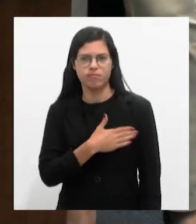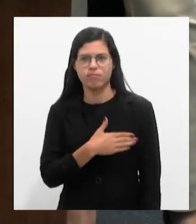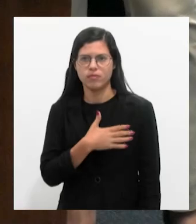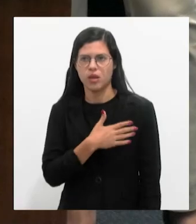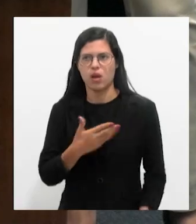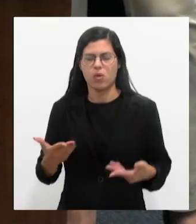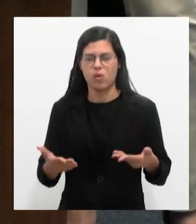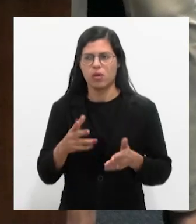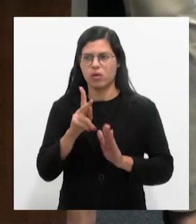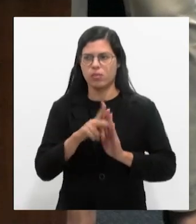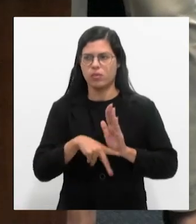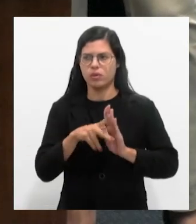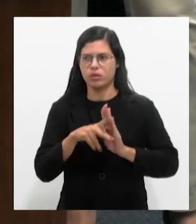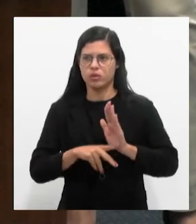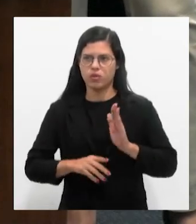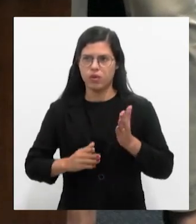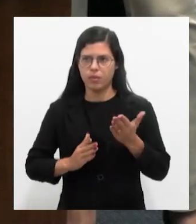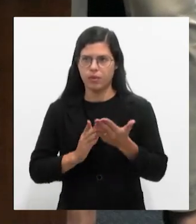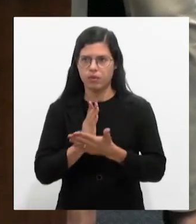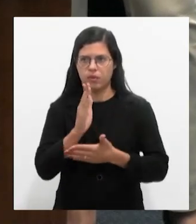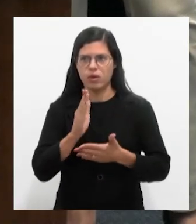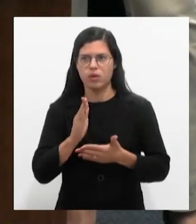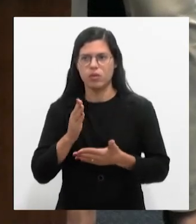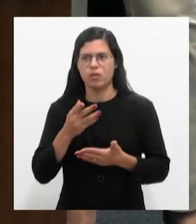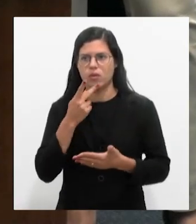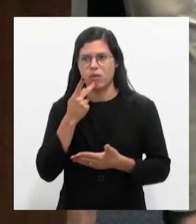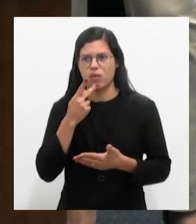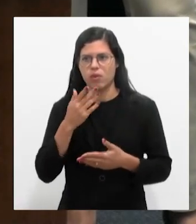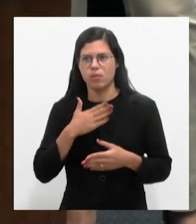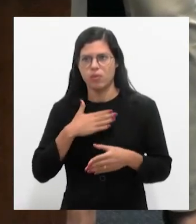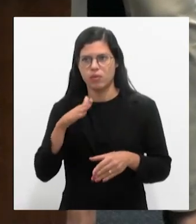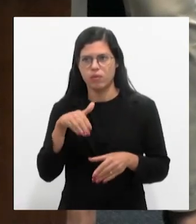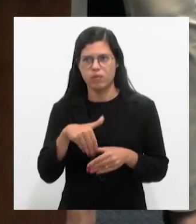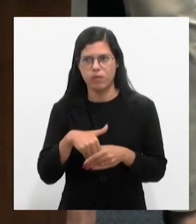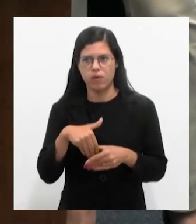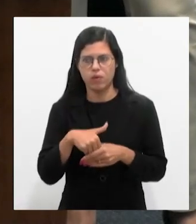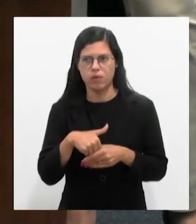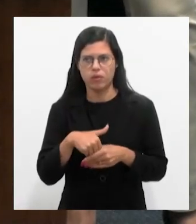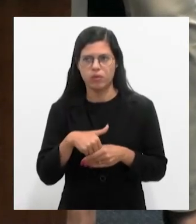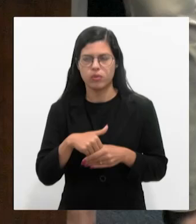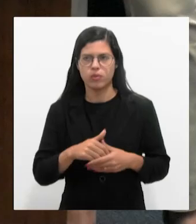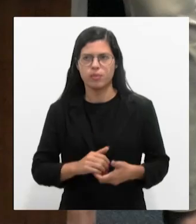este projeto aprovado, eu venho aqui declarar o meu voto